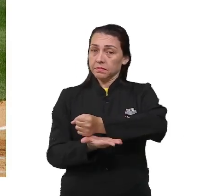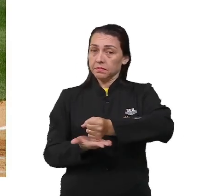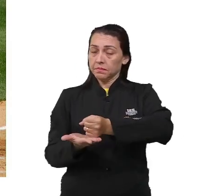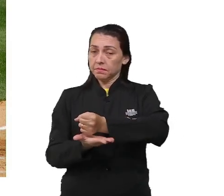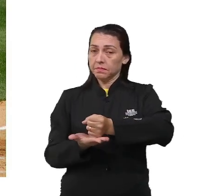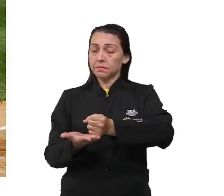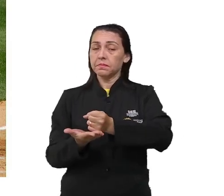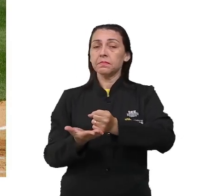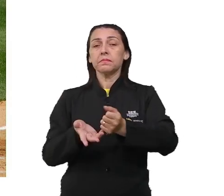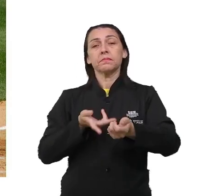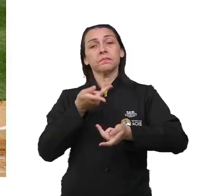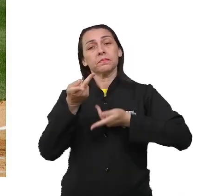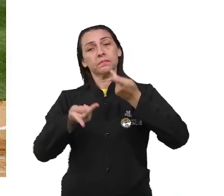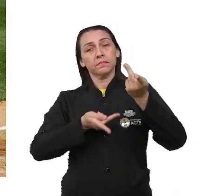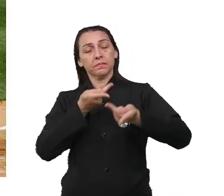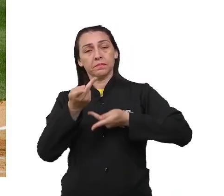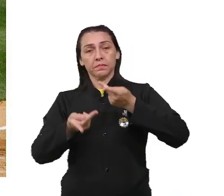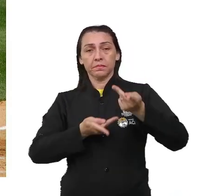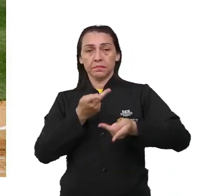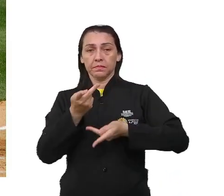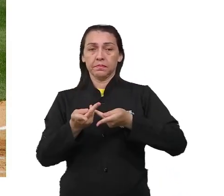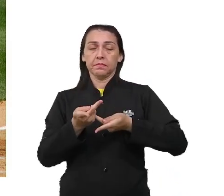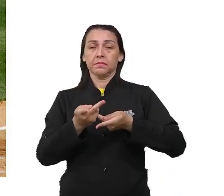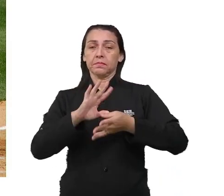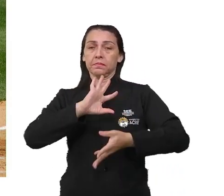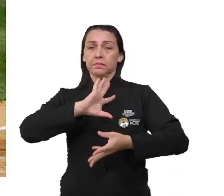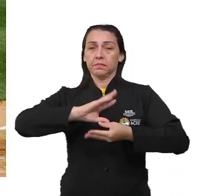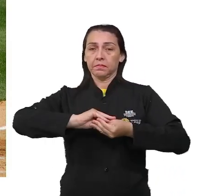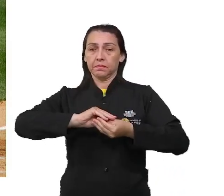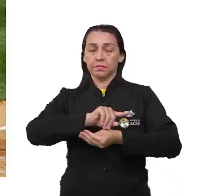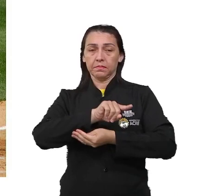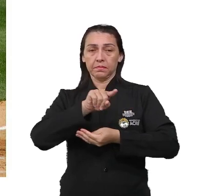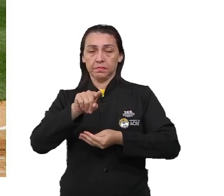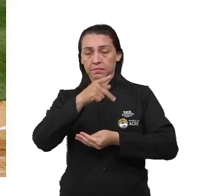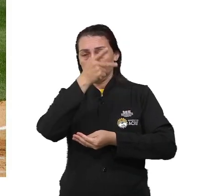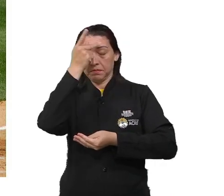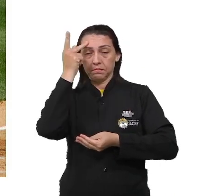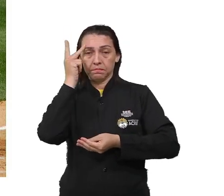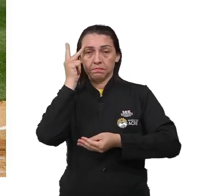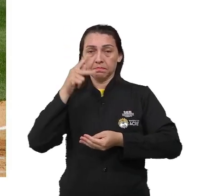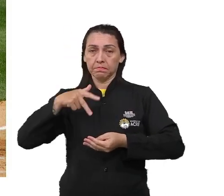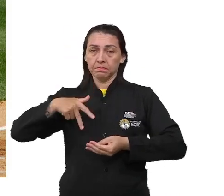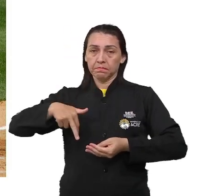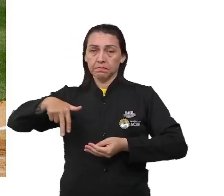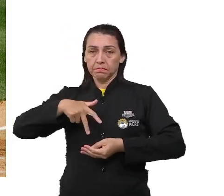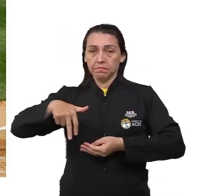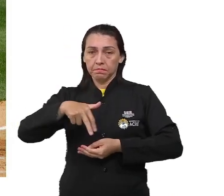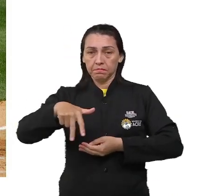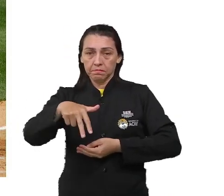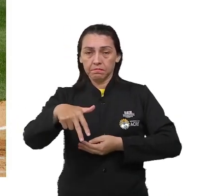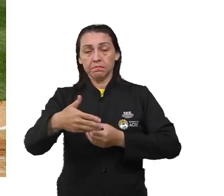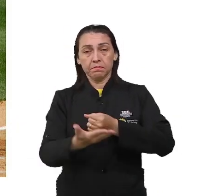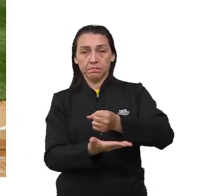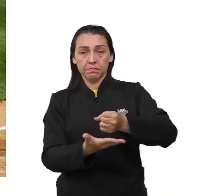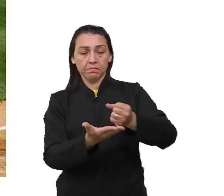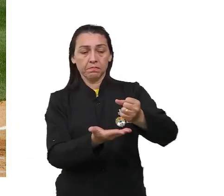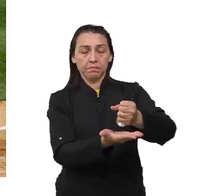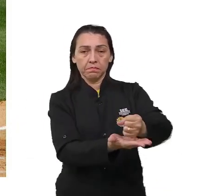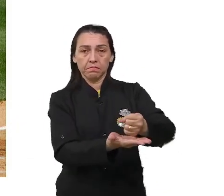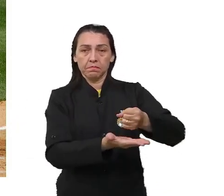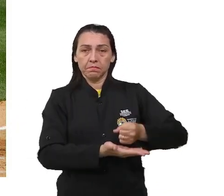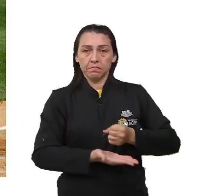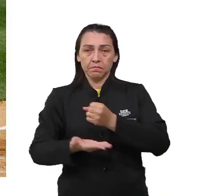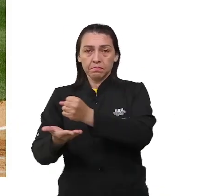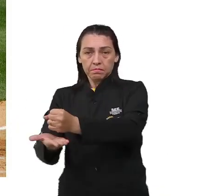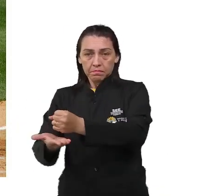foi falado aqui nesse resumo para vocês, que as pessoas correm pelas bases do campo, exatamente por isso